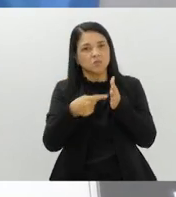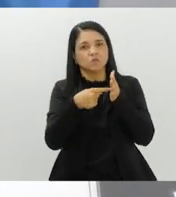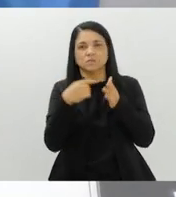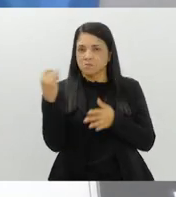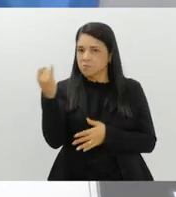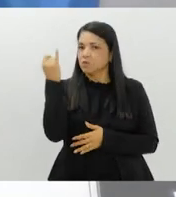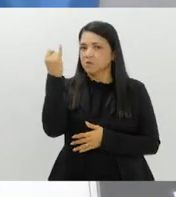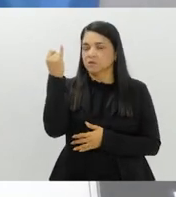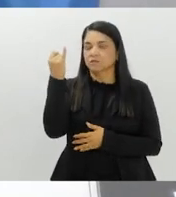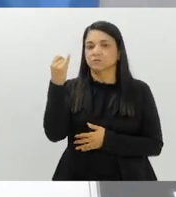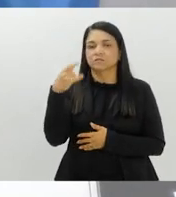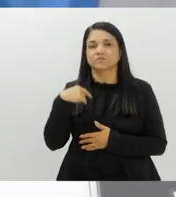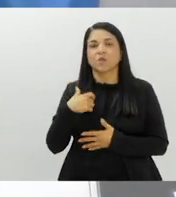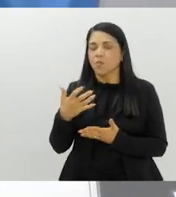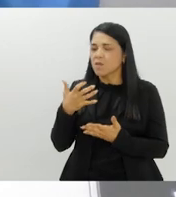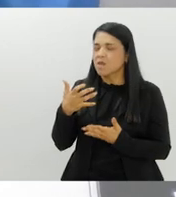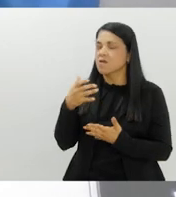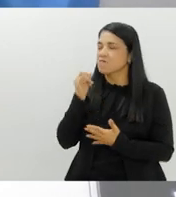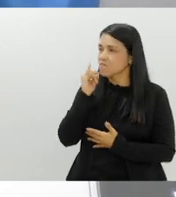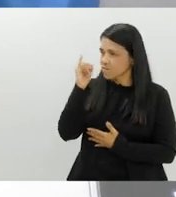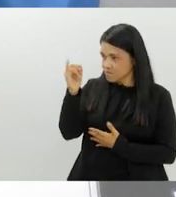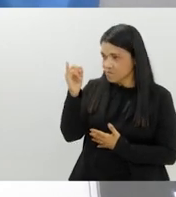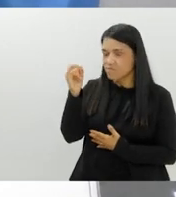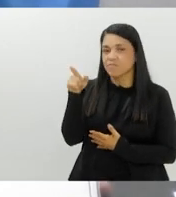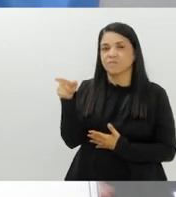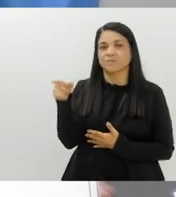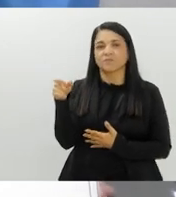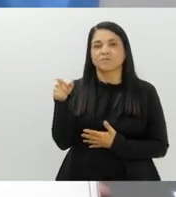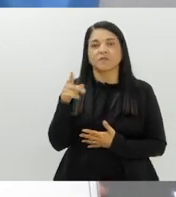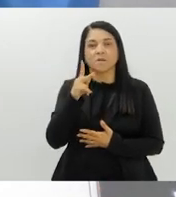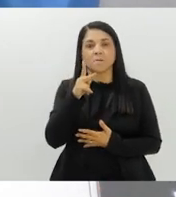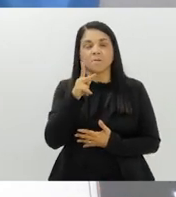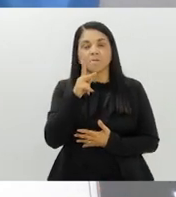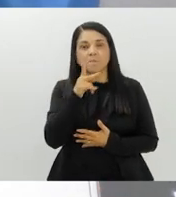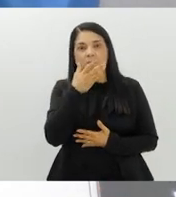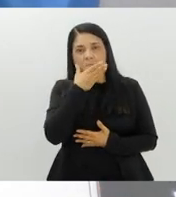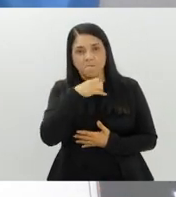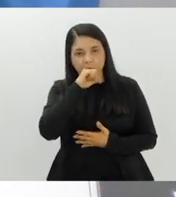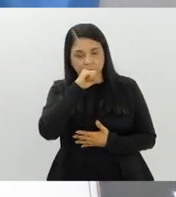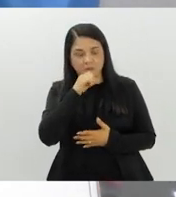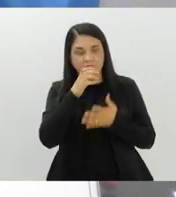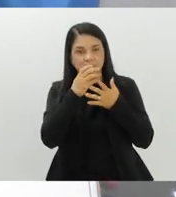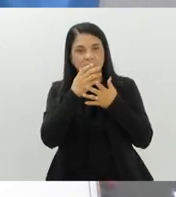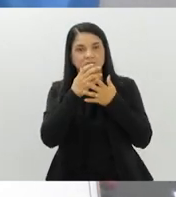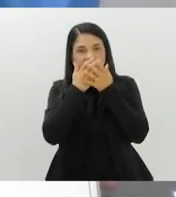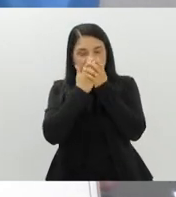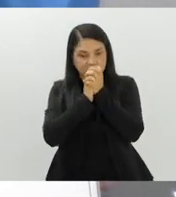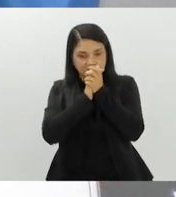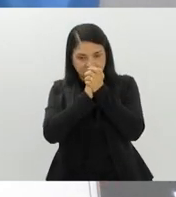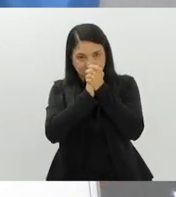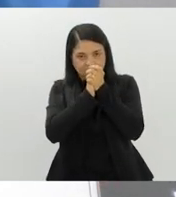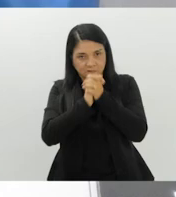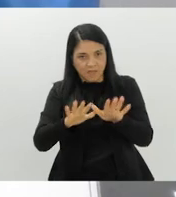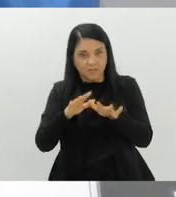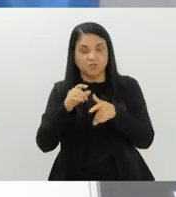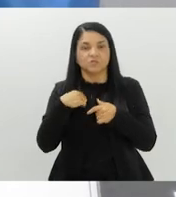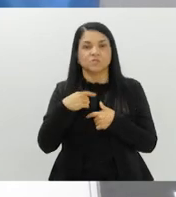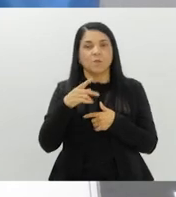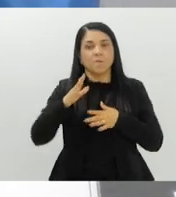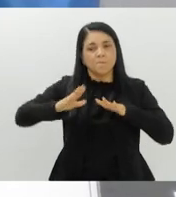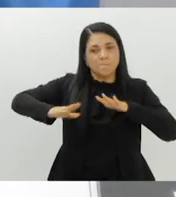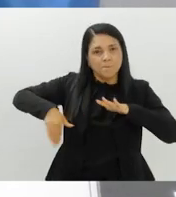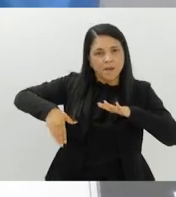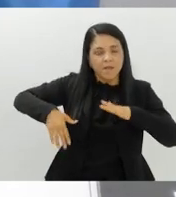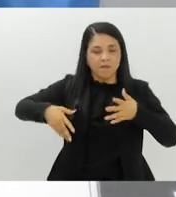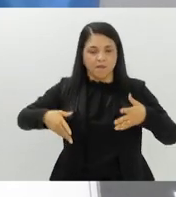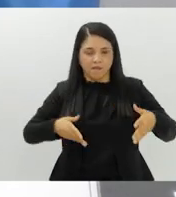só queria, Pai Sérgio, falar para você e para todos que estão aqui o seguinte: as praias, os rios,